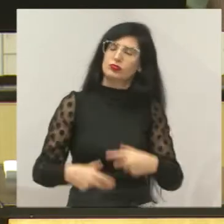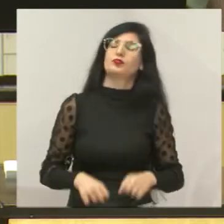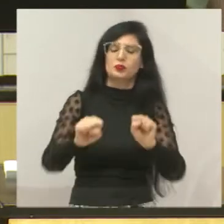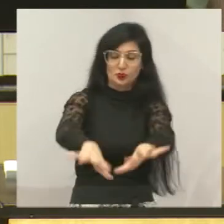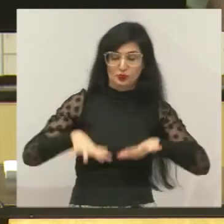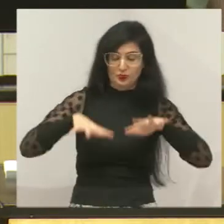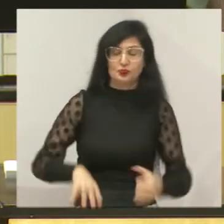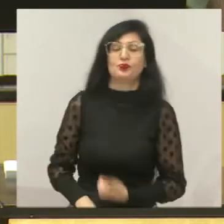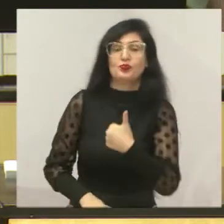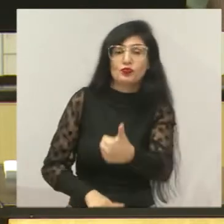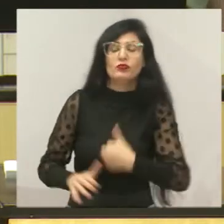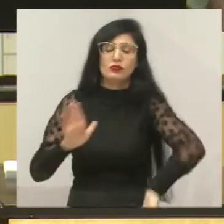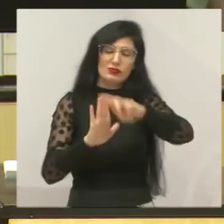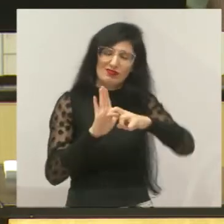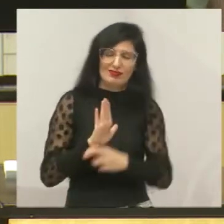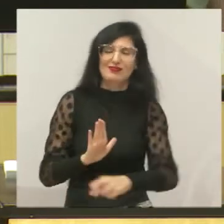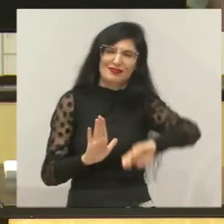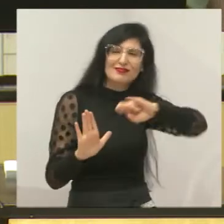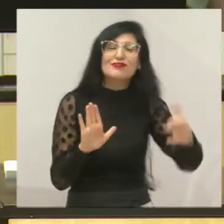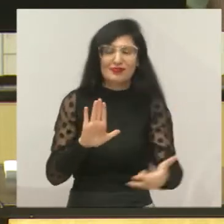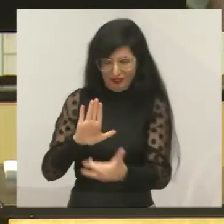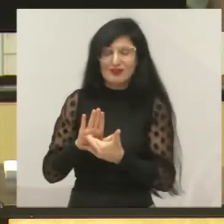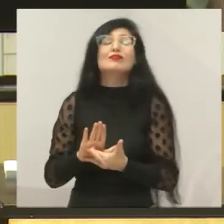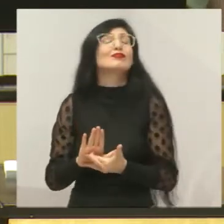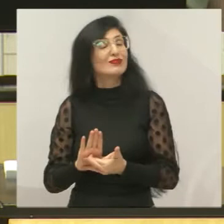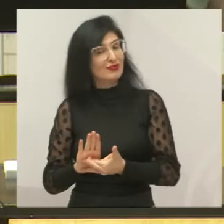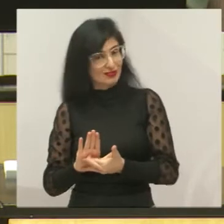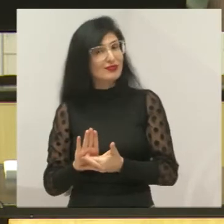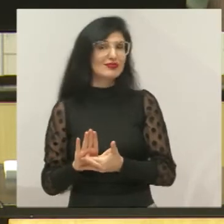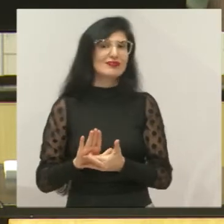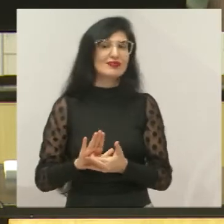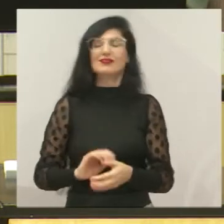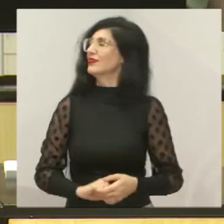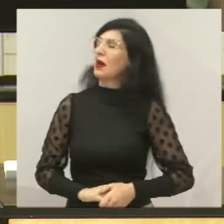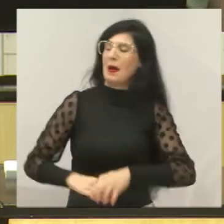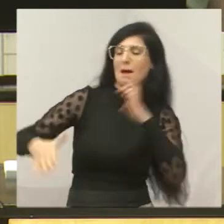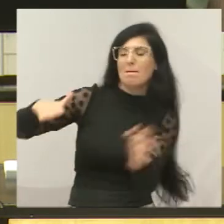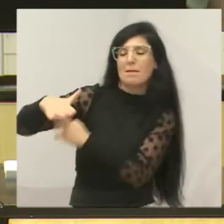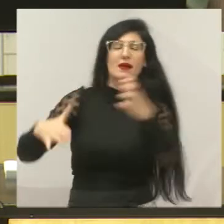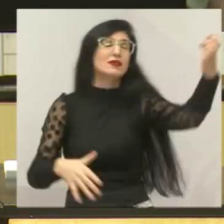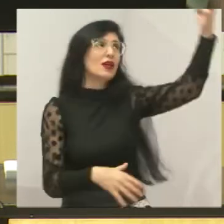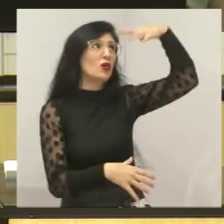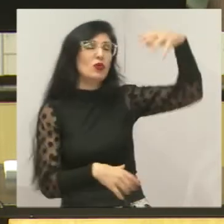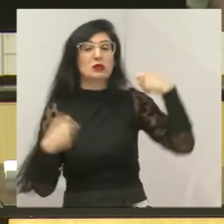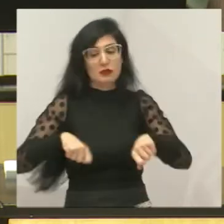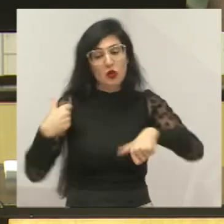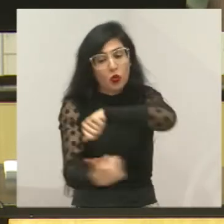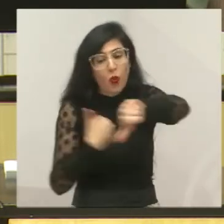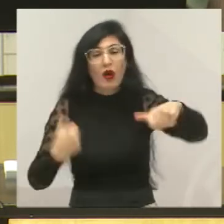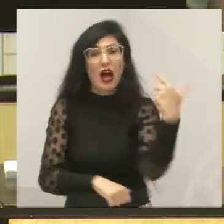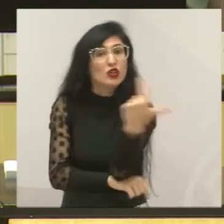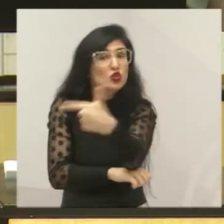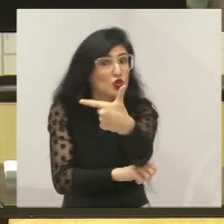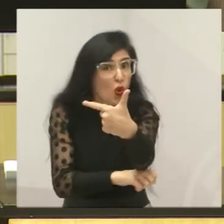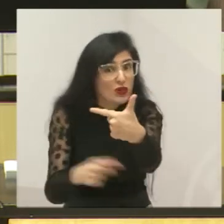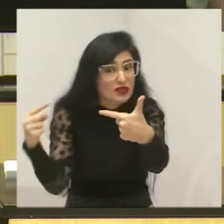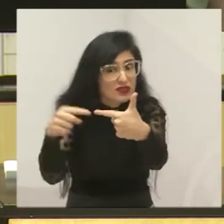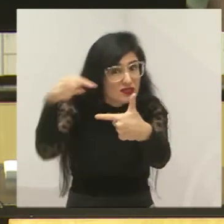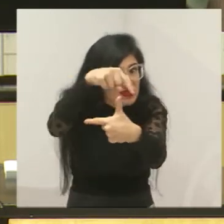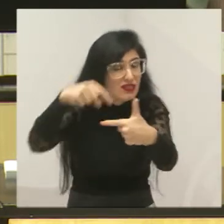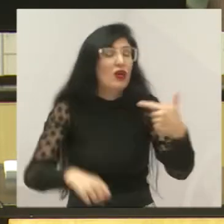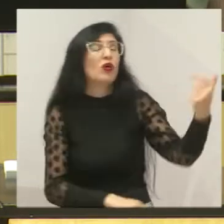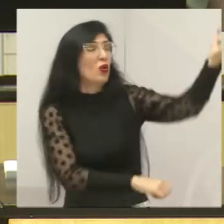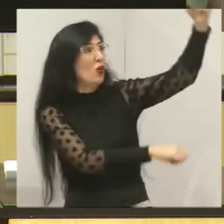pela Igreja de Plenário, cumpridas as formalidades regimentais, seja oficiado a IDP, solicitando a troca de 2 postes de madeira existentes na